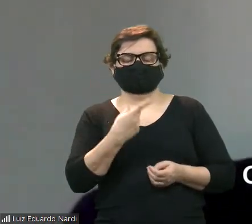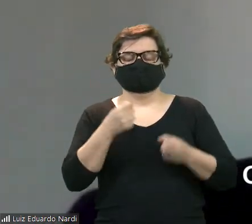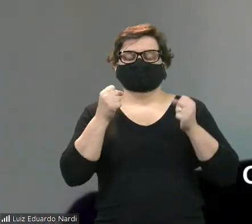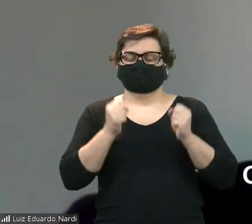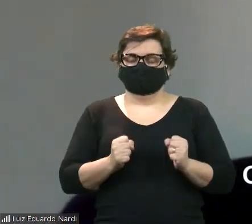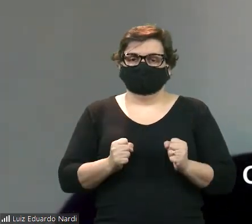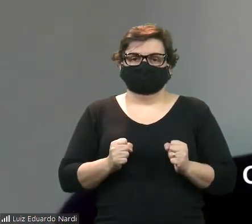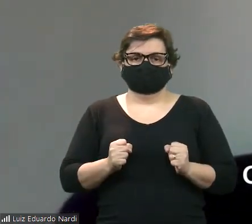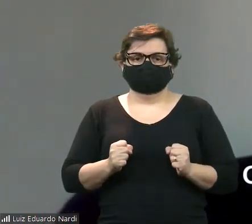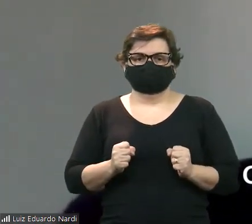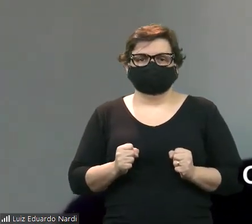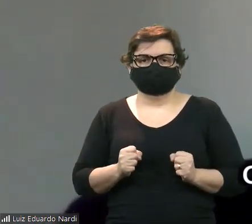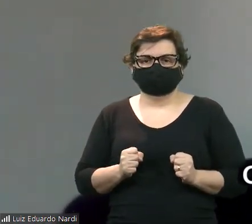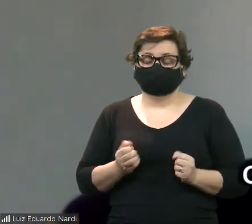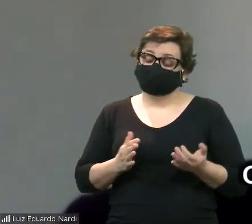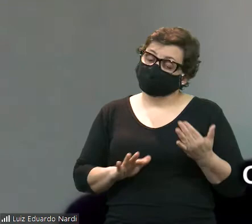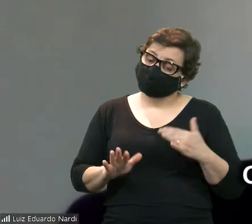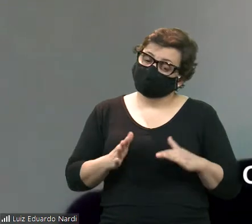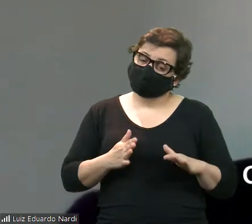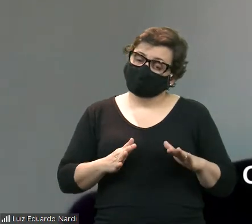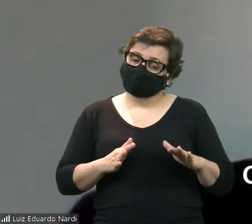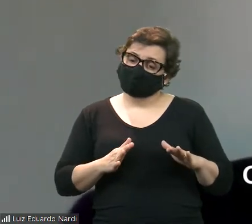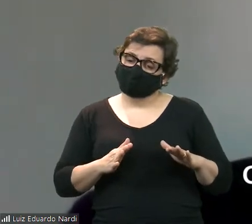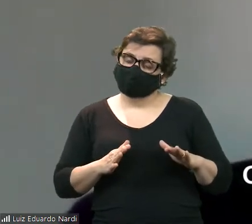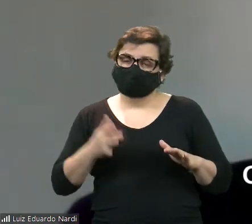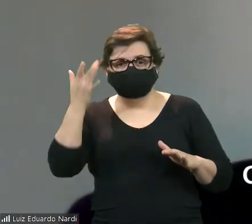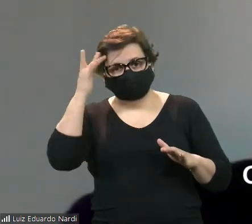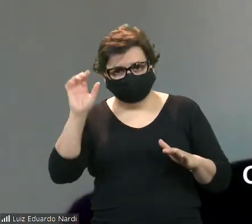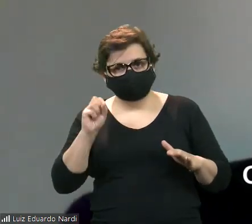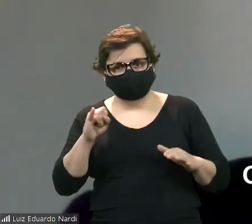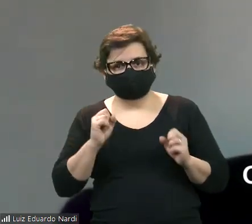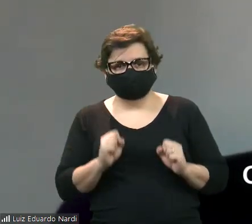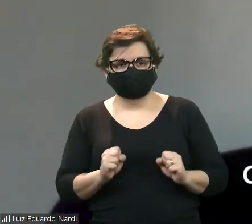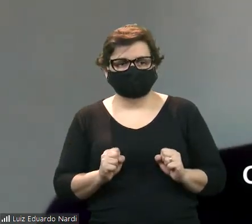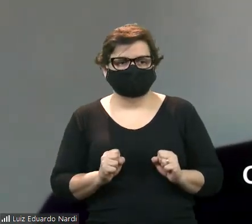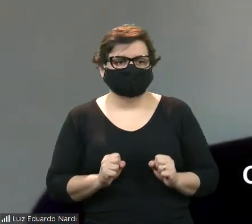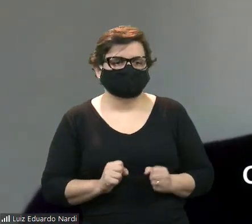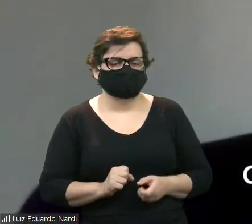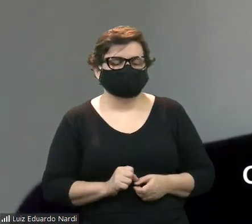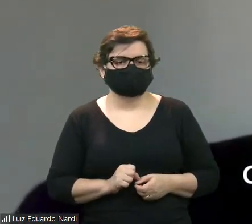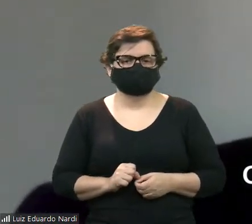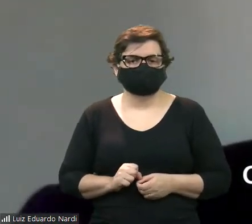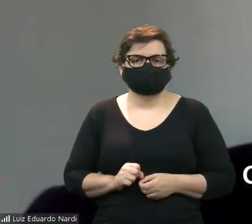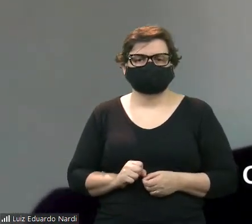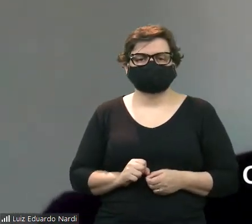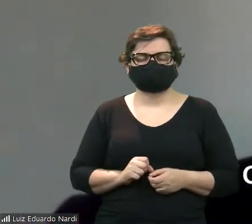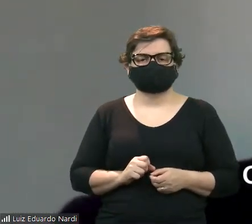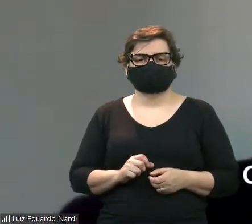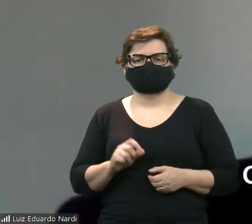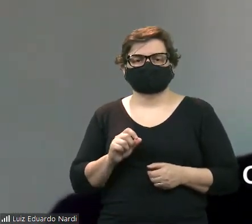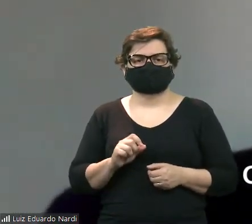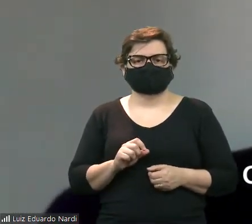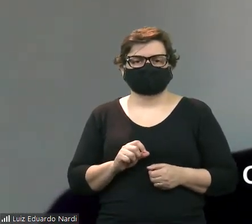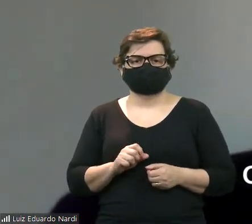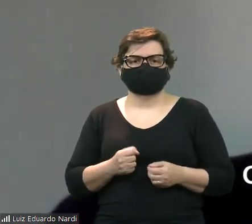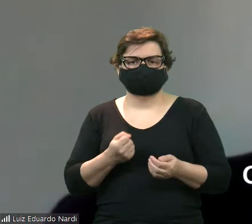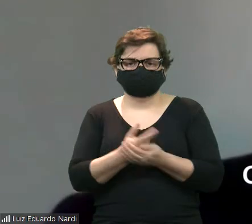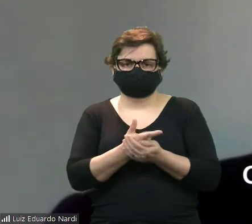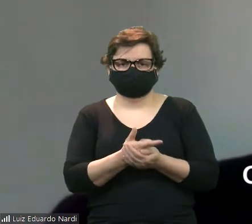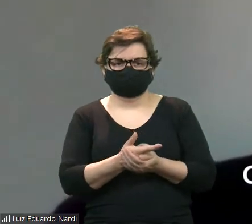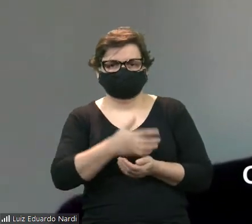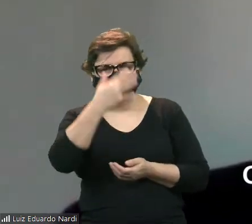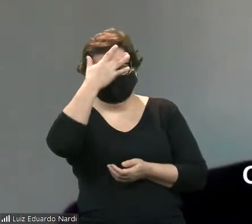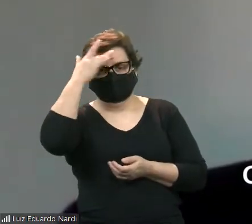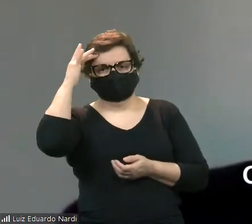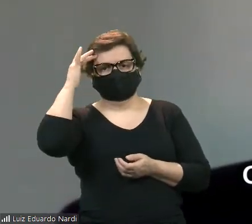possamos, talvez não, isso não é possível, a questão de fazer reajuste salarial, de pagar empregados, talvez não